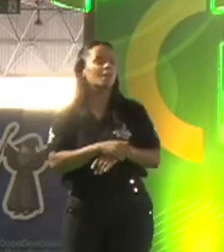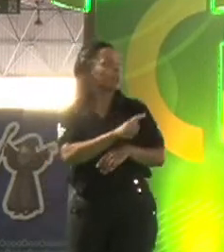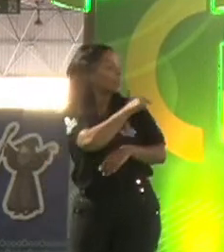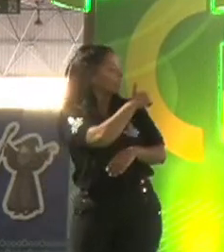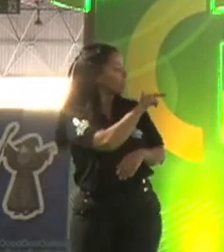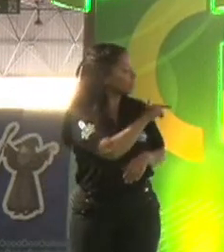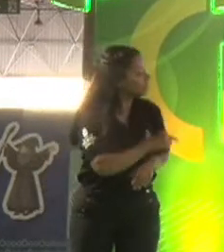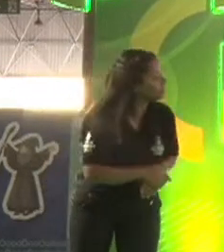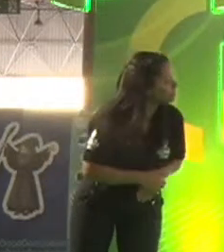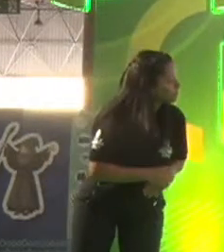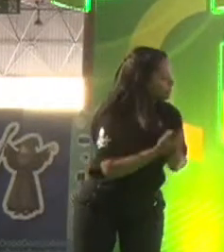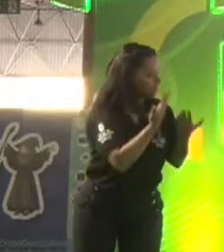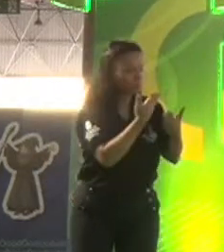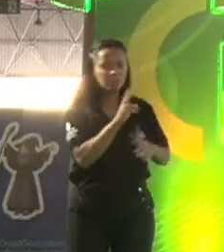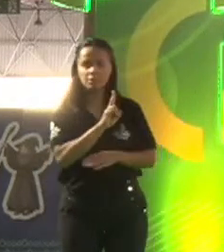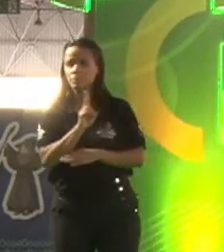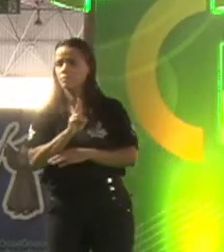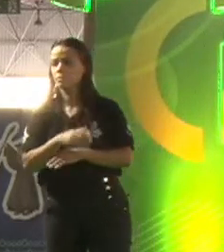a série